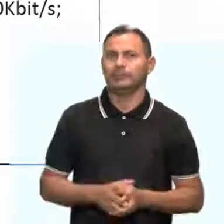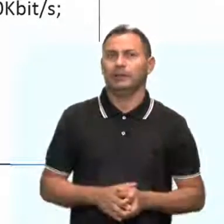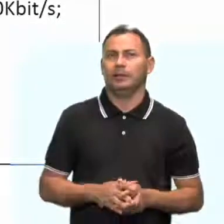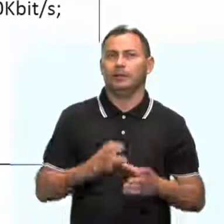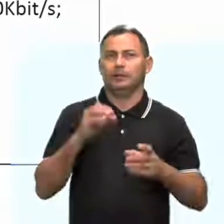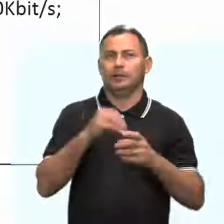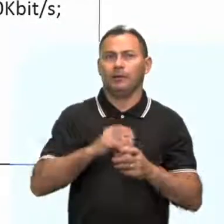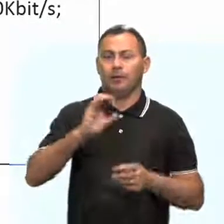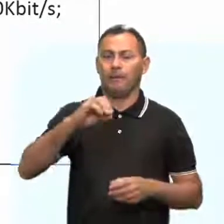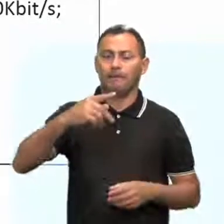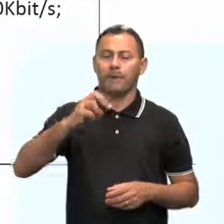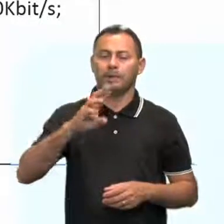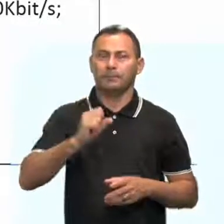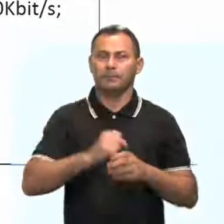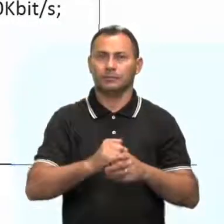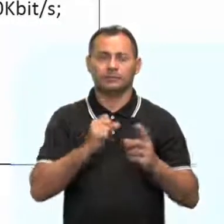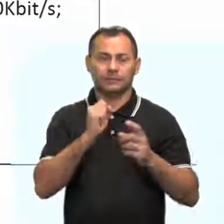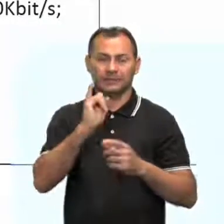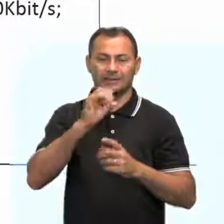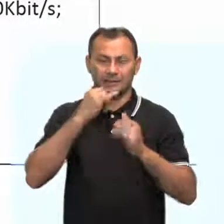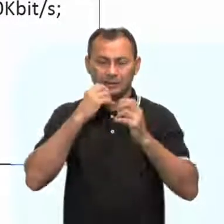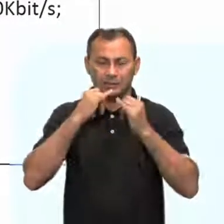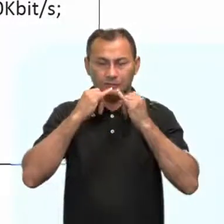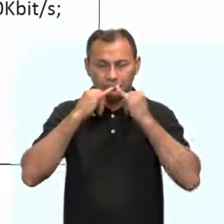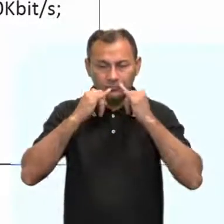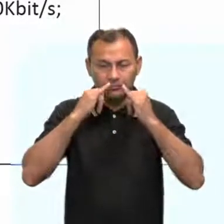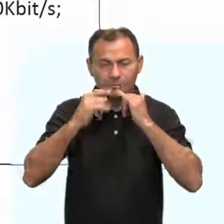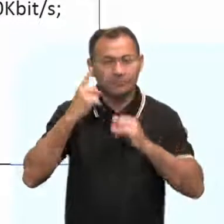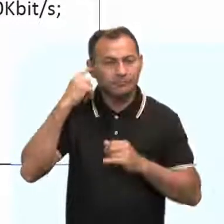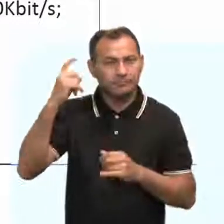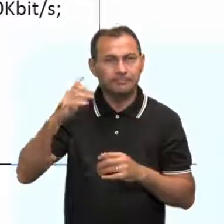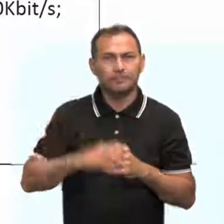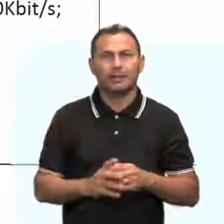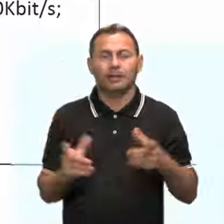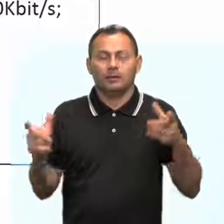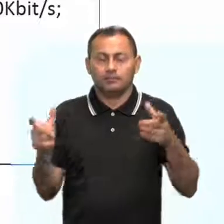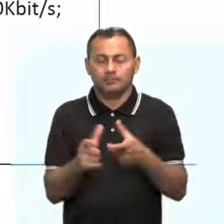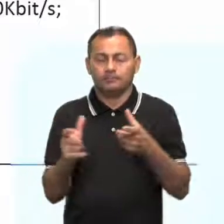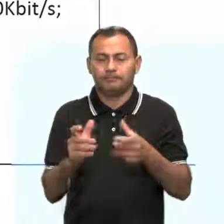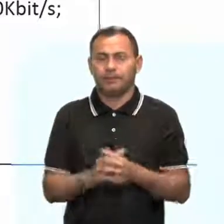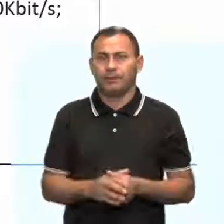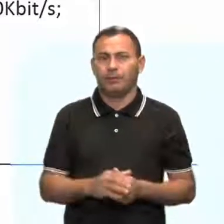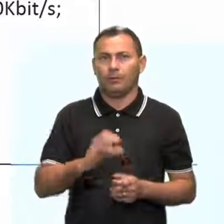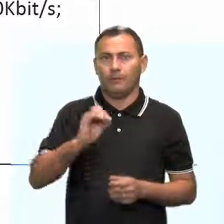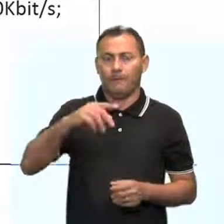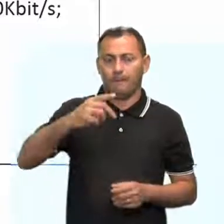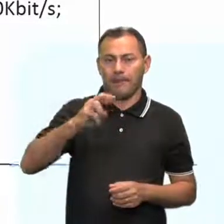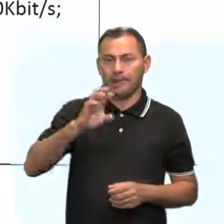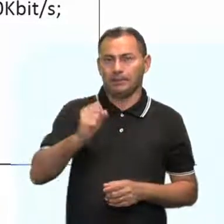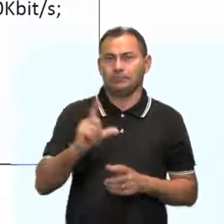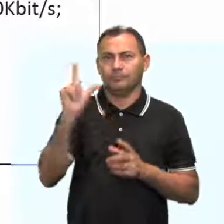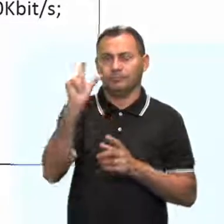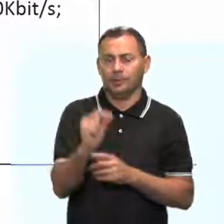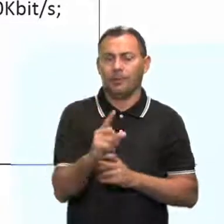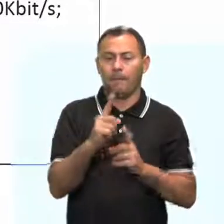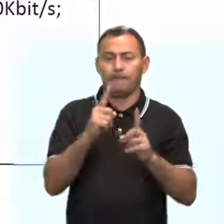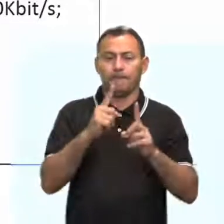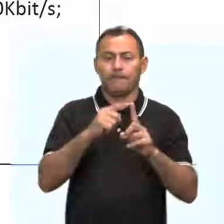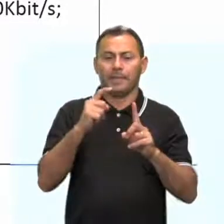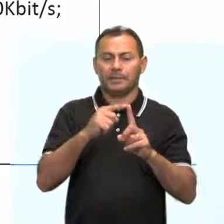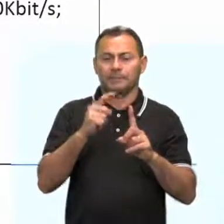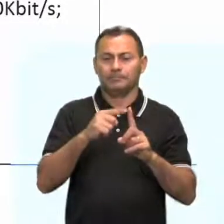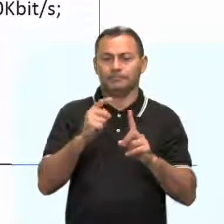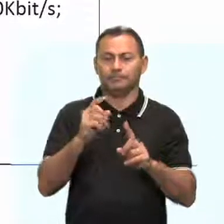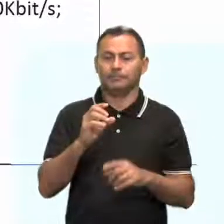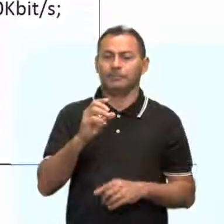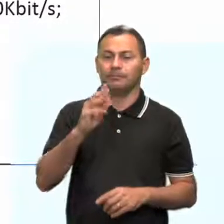compressão de sinais, qual que é o objetivo quando a gente quer comprimir um sinal? A gente quer reduzir os bits. E é importante a